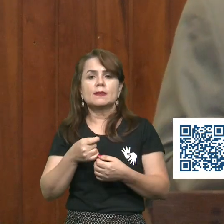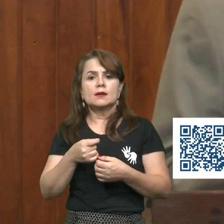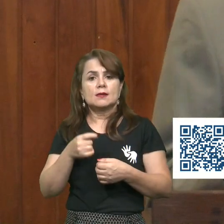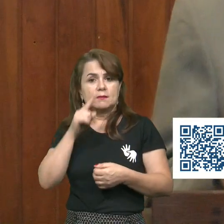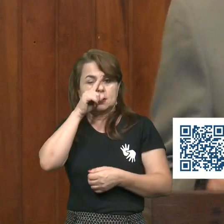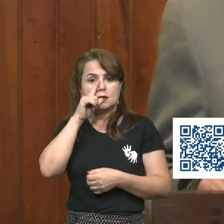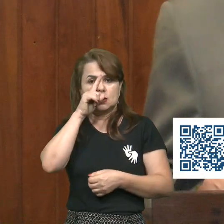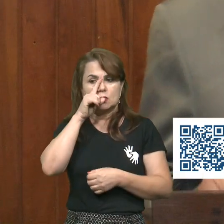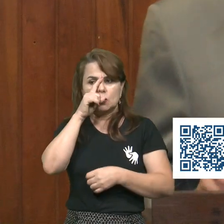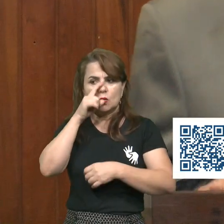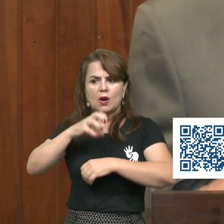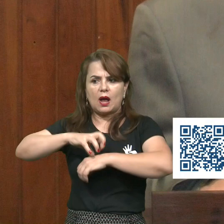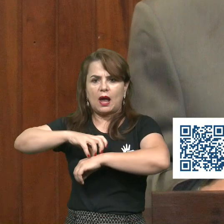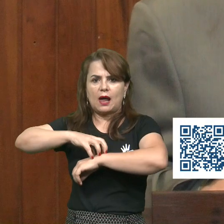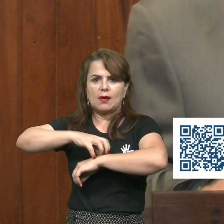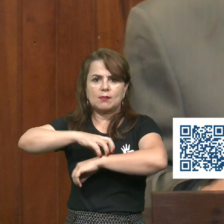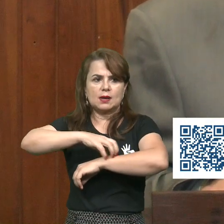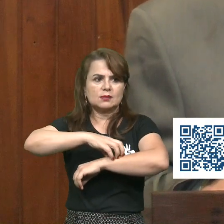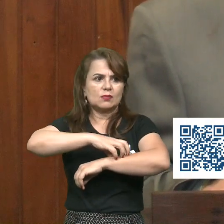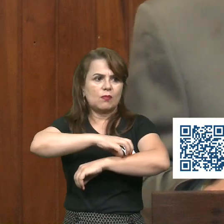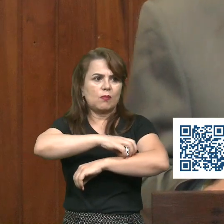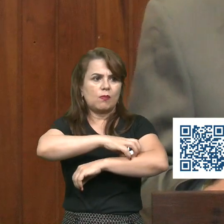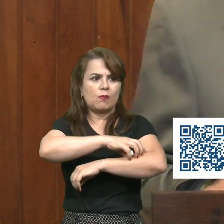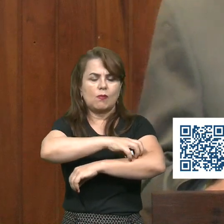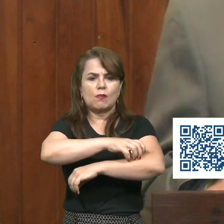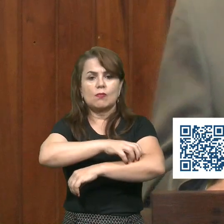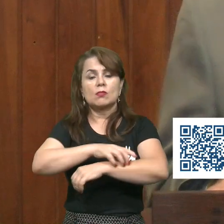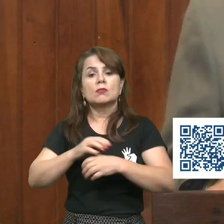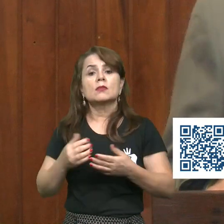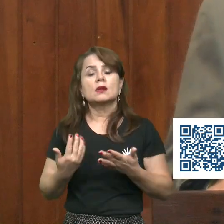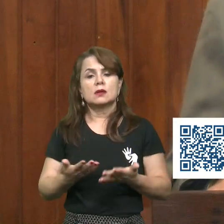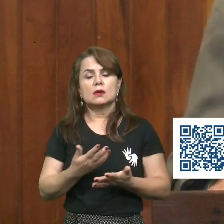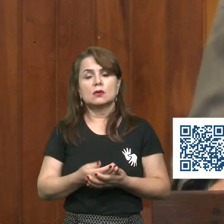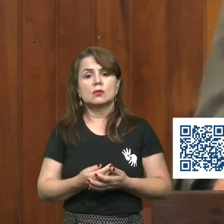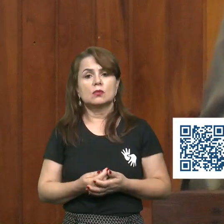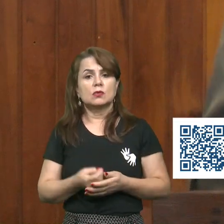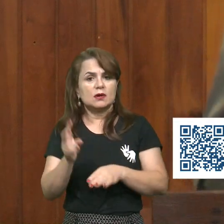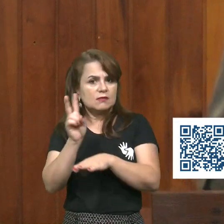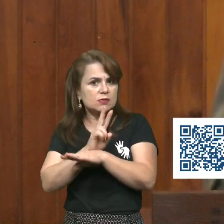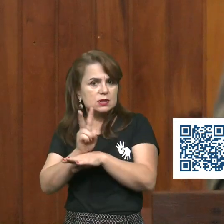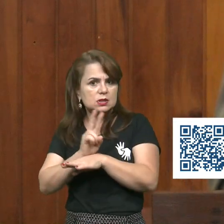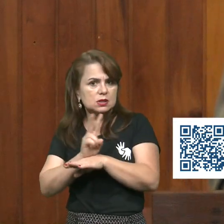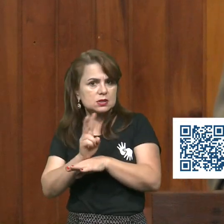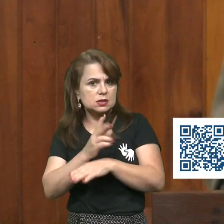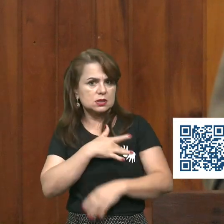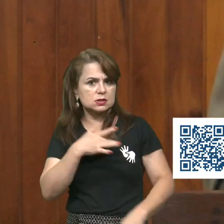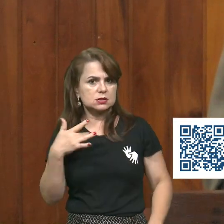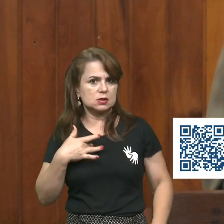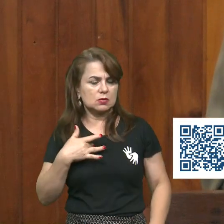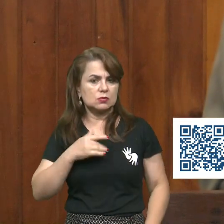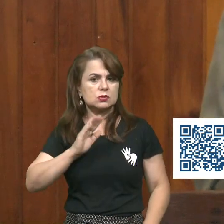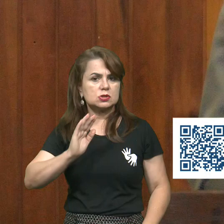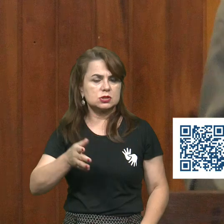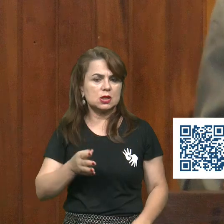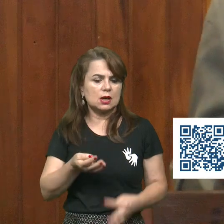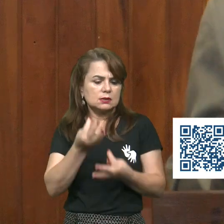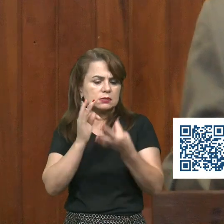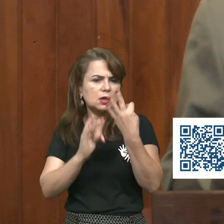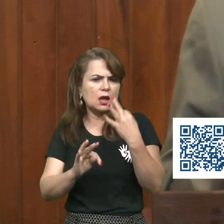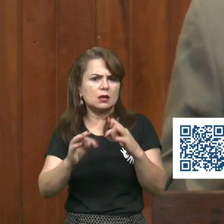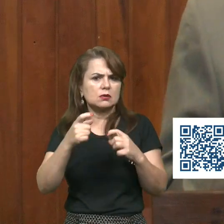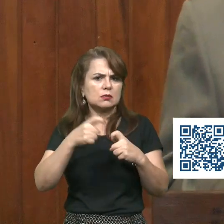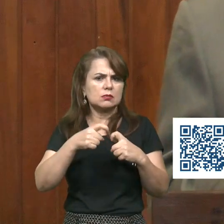de risco. A Vigilância Ambiental de Marília, por sua vez, alocou equipes de técnicos e